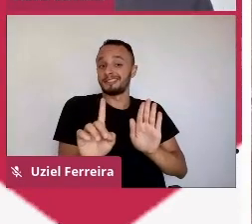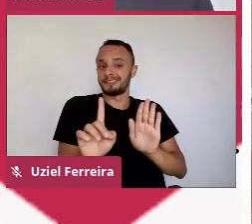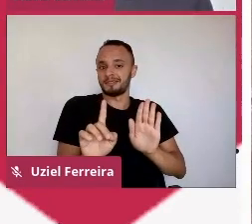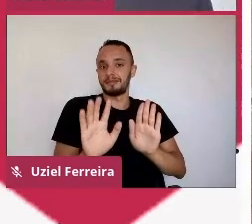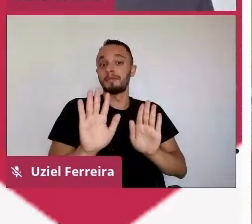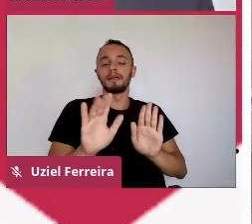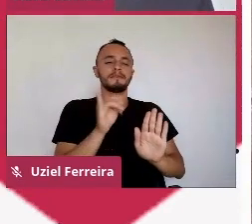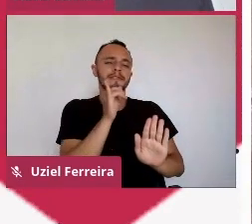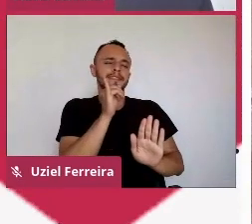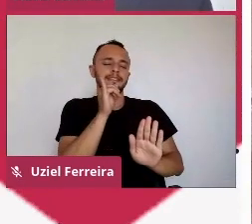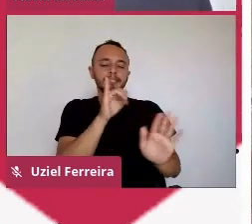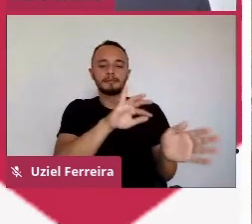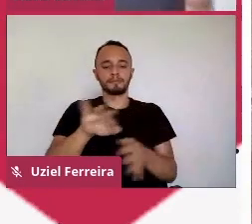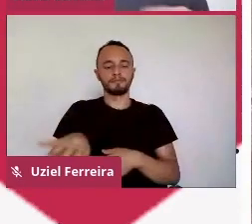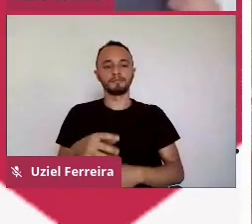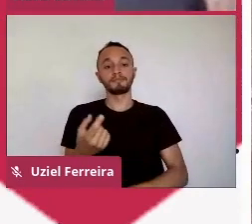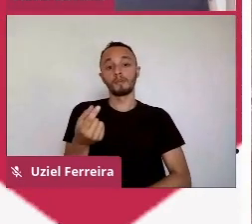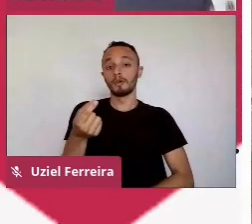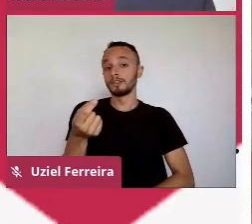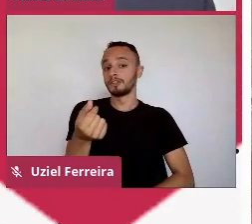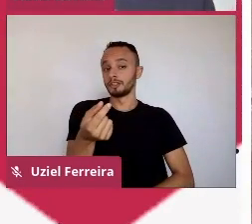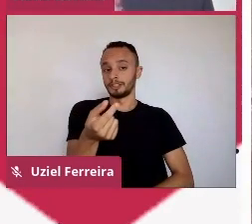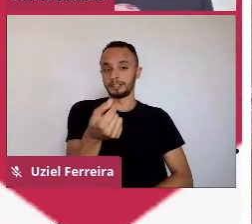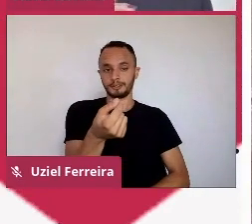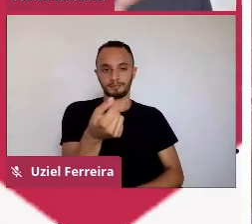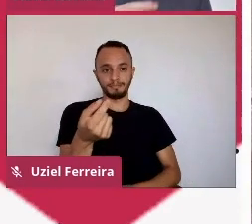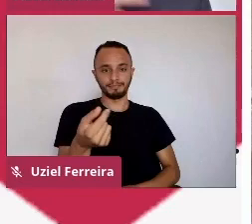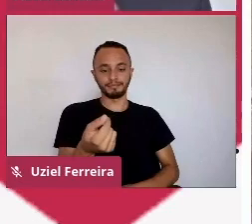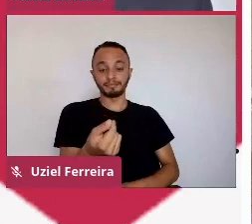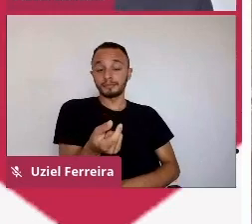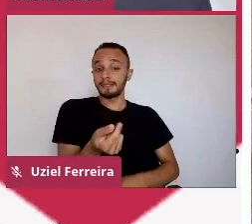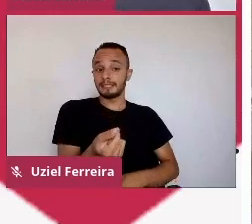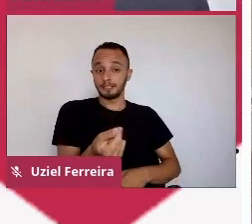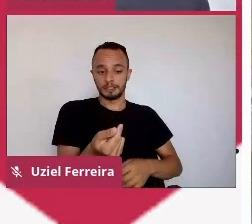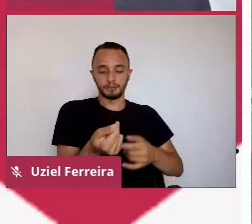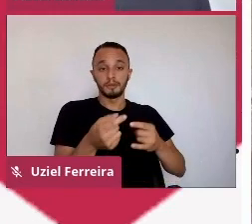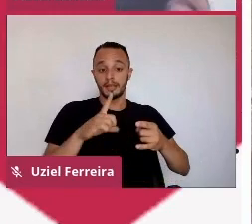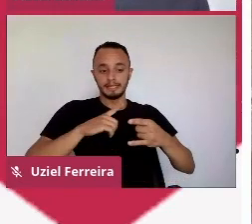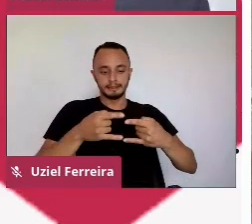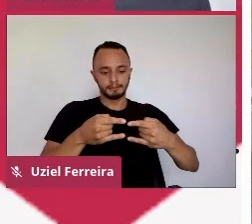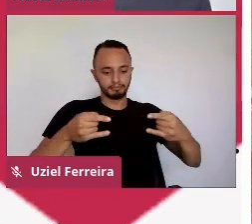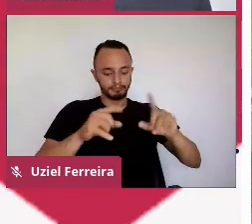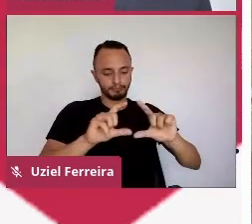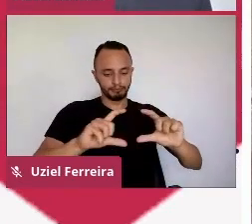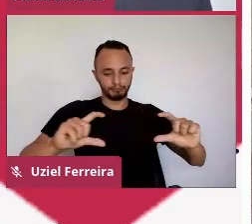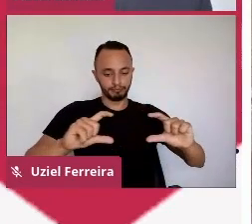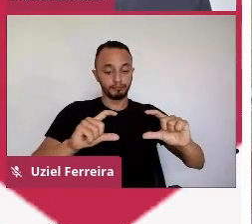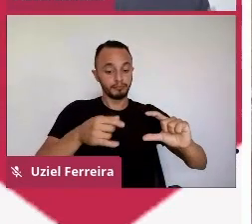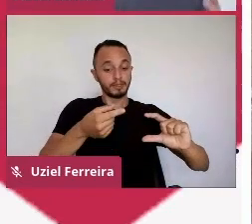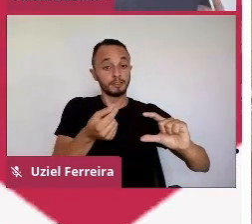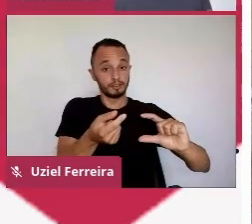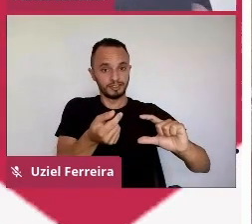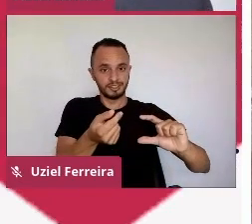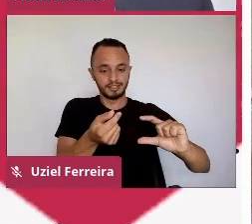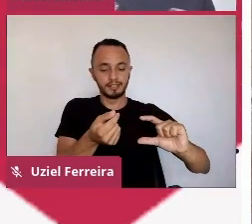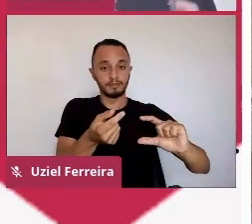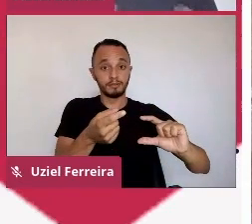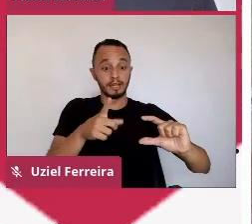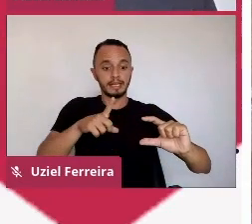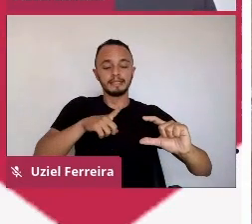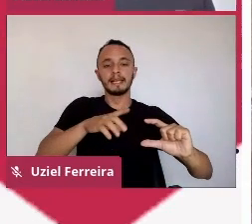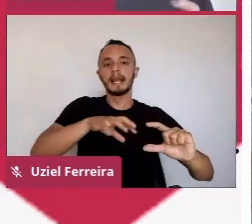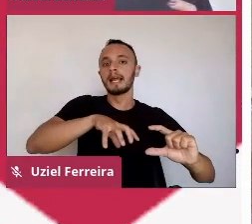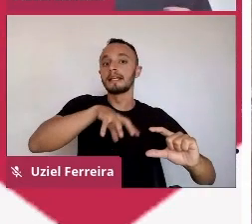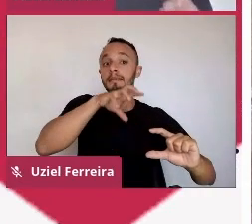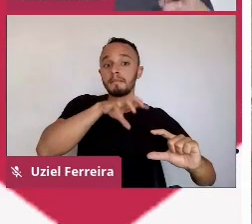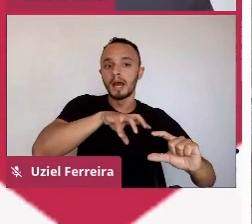do dinheiro, que é tanto a efígie quanto os animais da nossa fauna, o primeiro